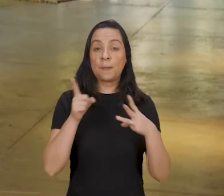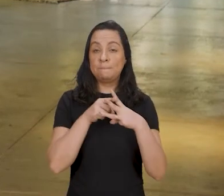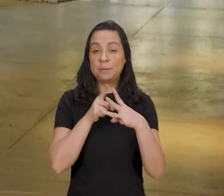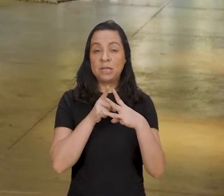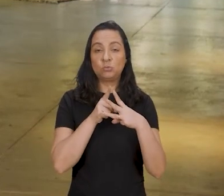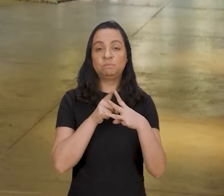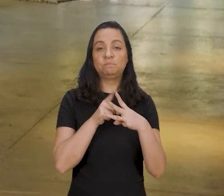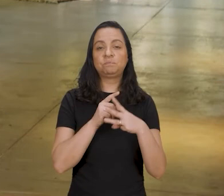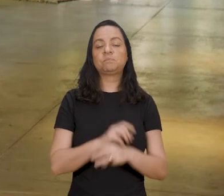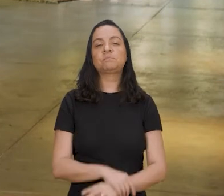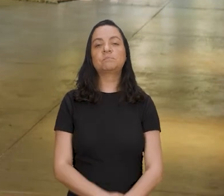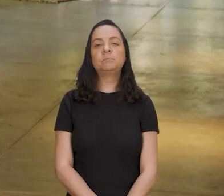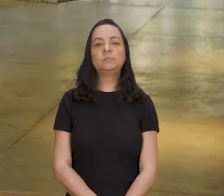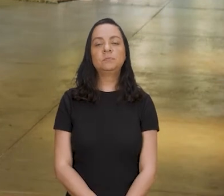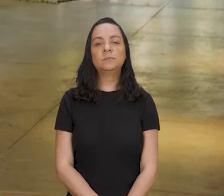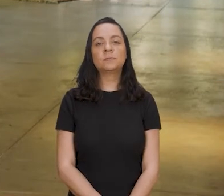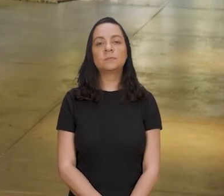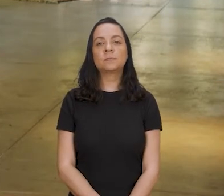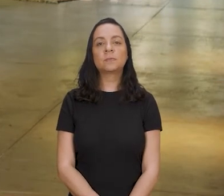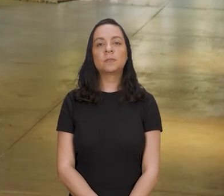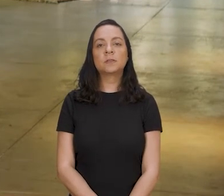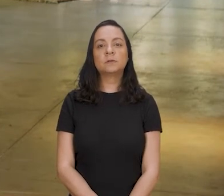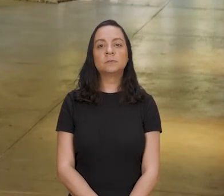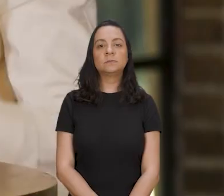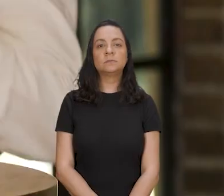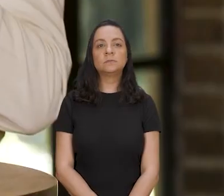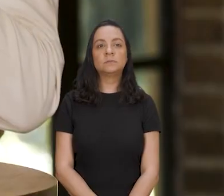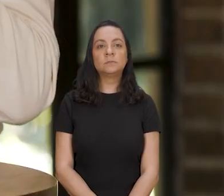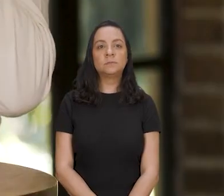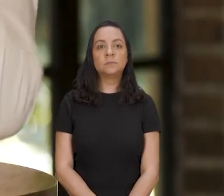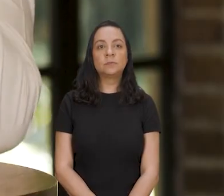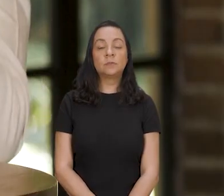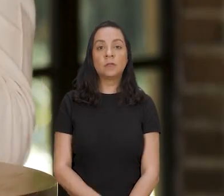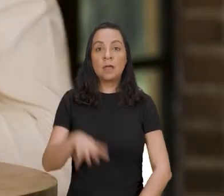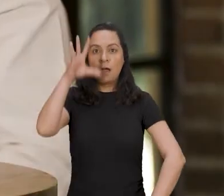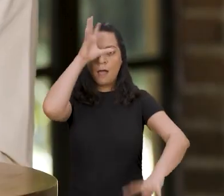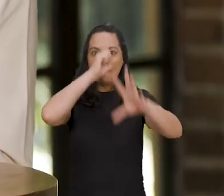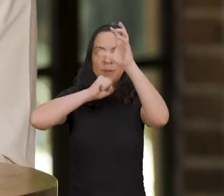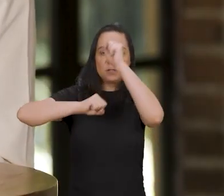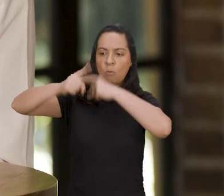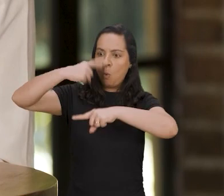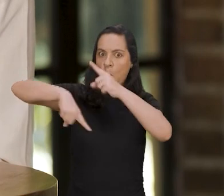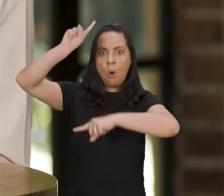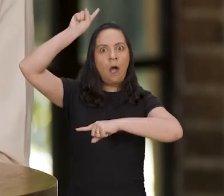primeiro princípio que eu quero compartilhar com vocês é esse. Aprendam a voar.